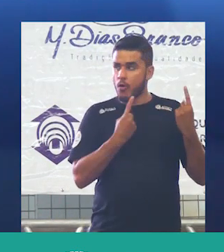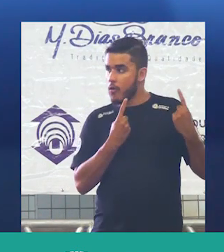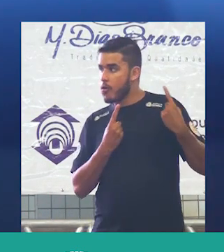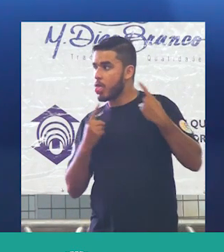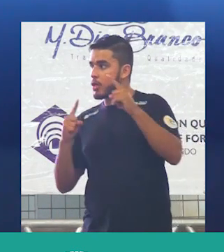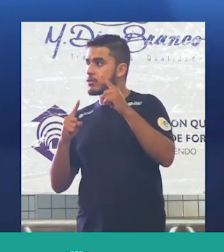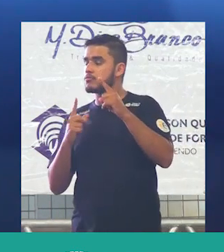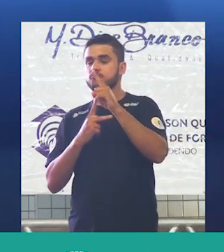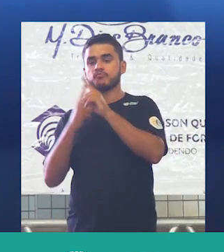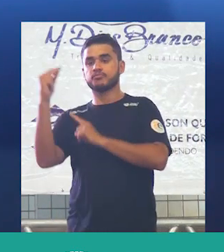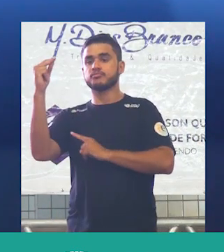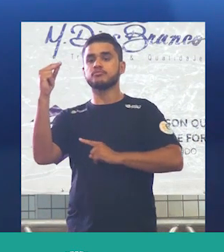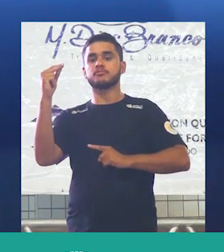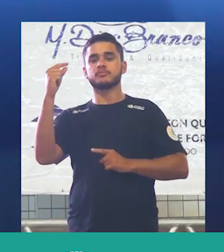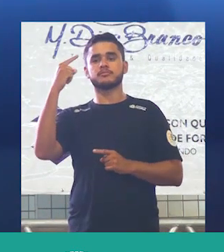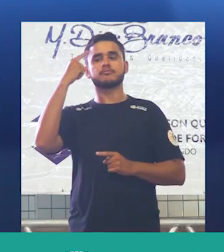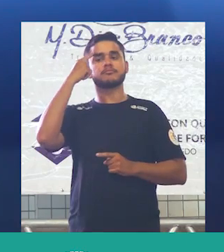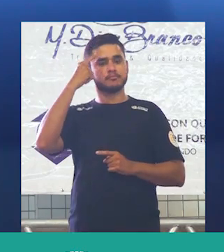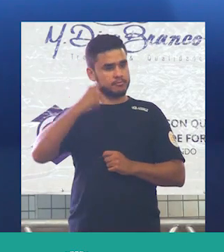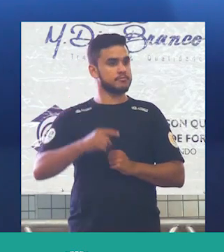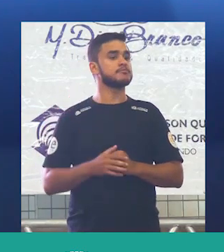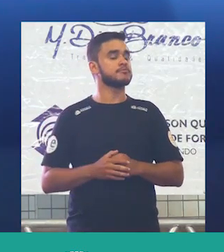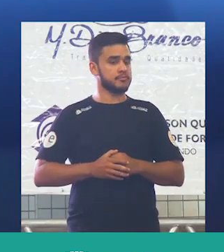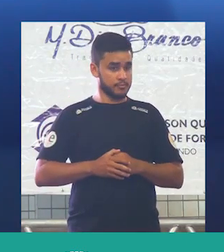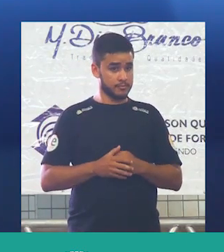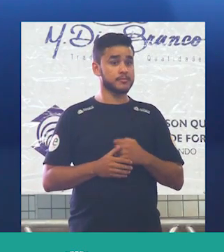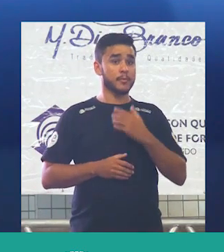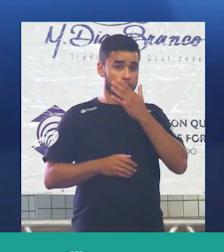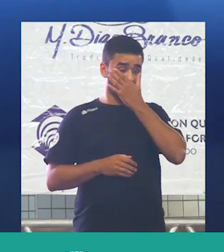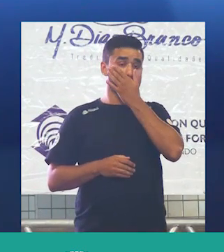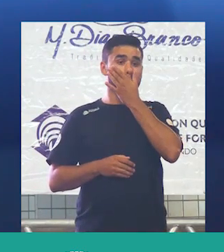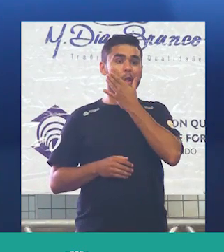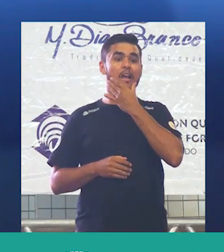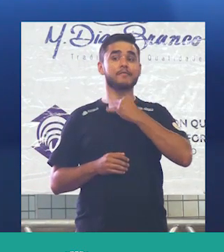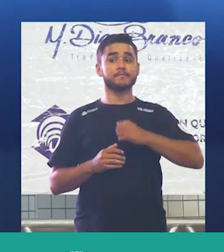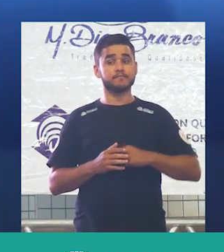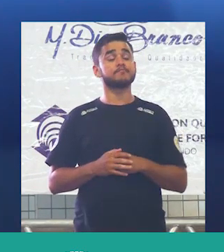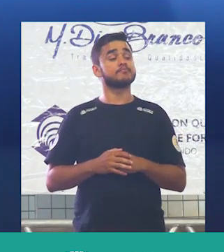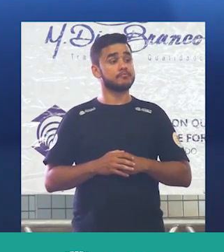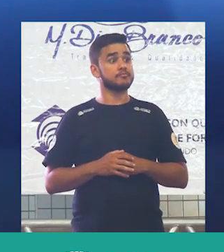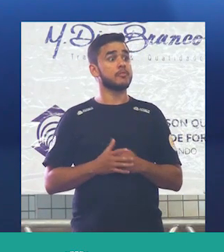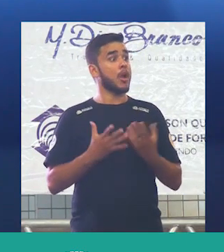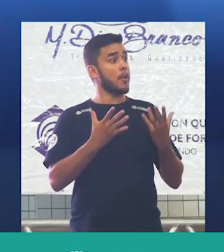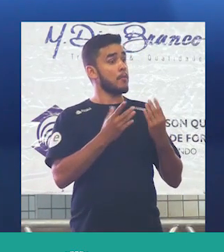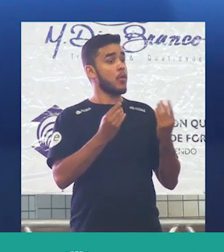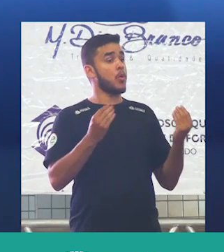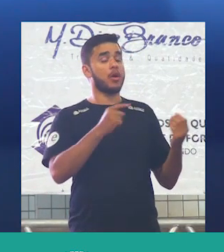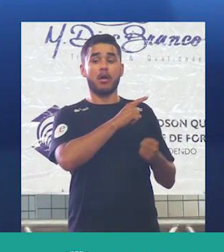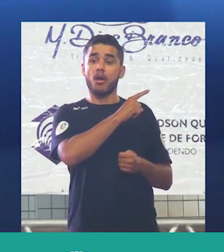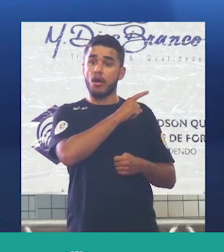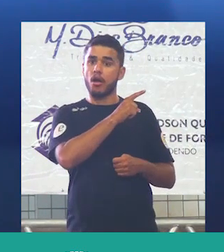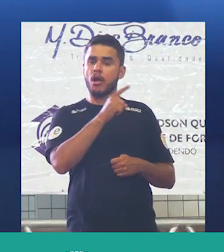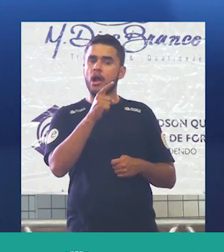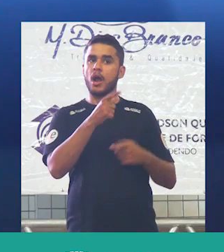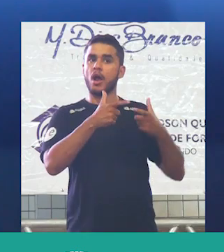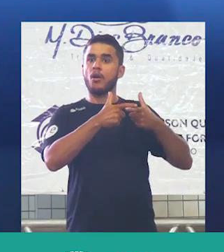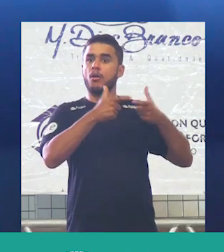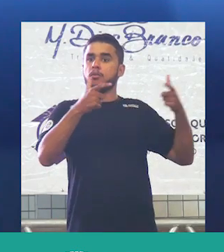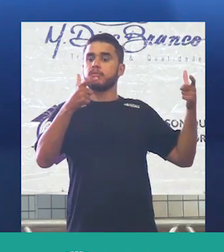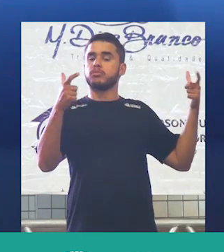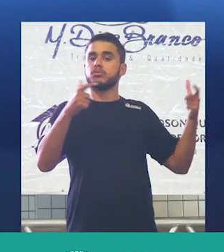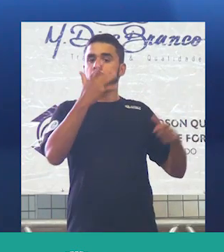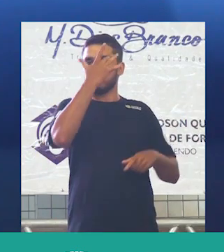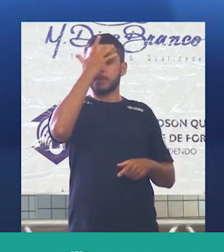gente? Quem tem mais em quantidade? Os ricos poderosos